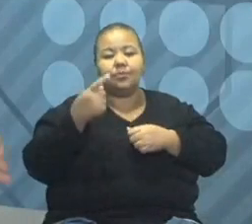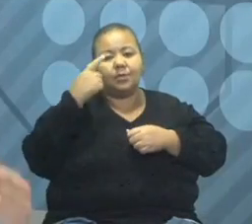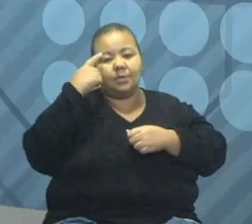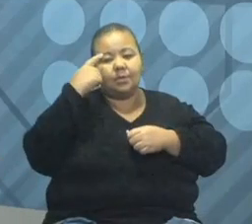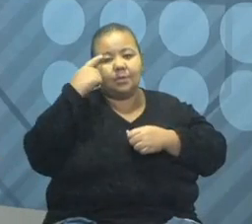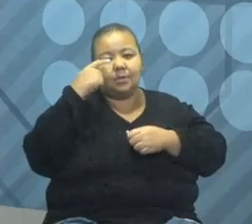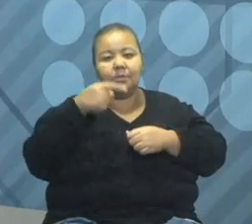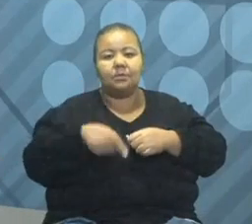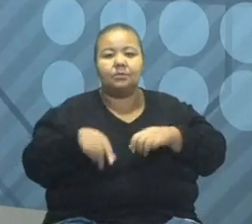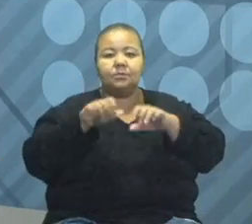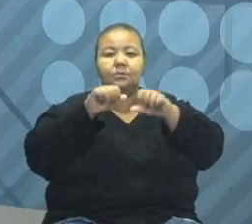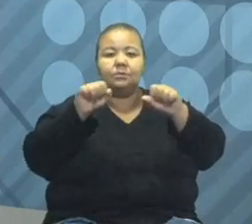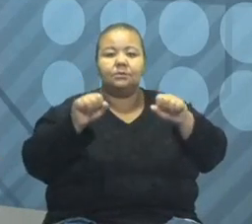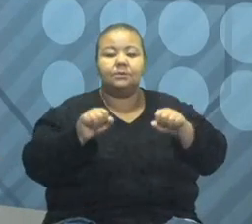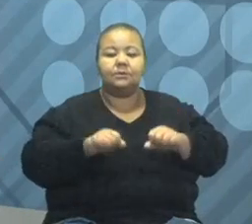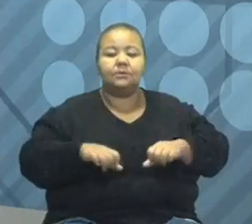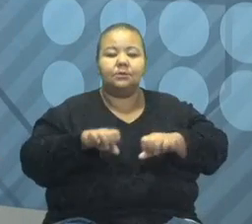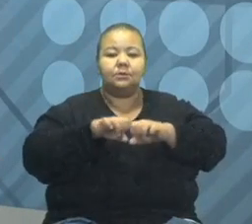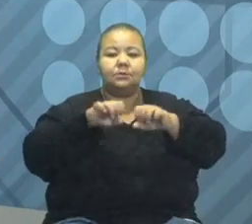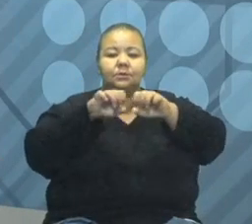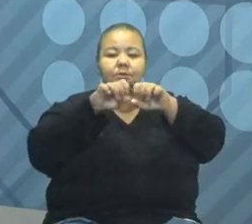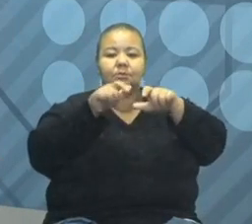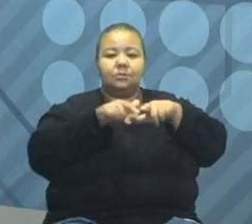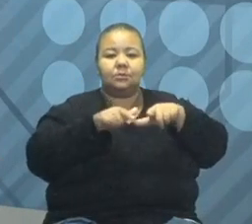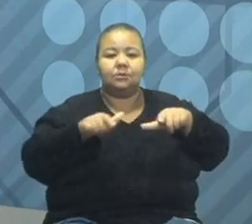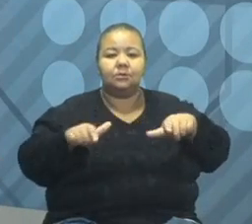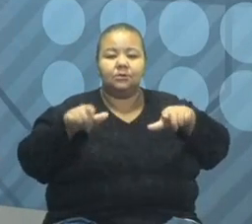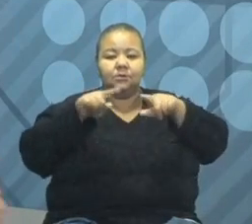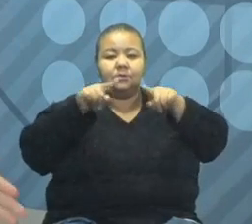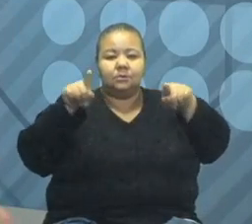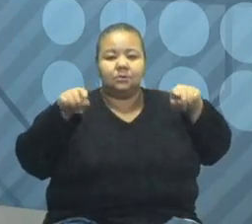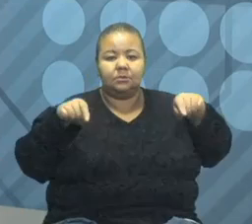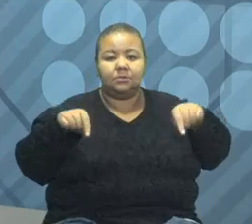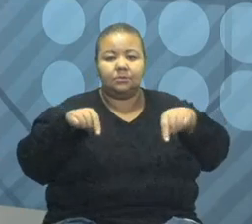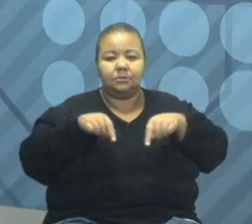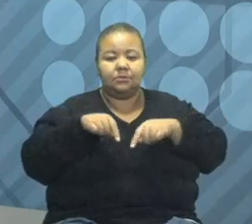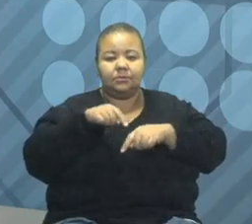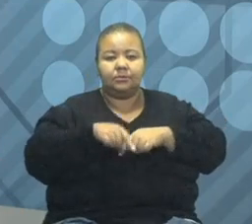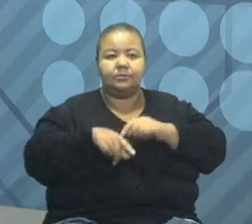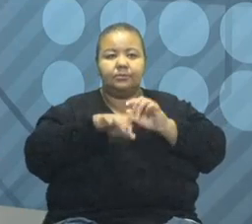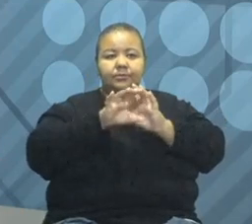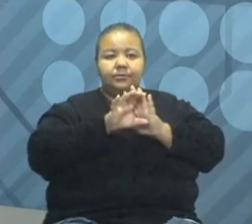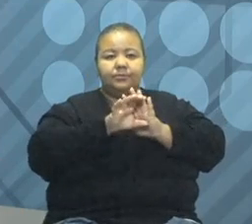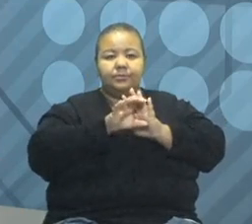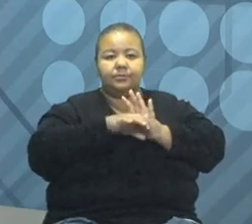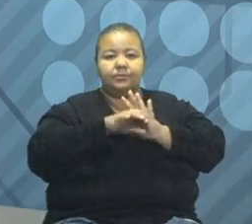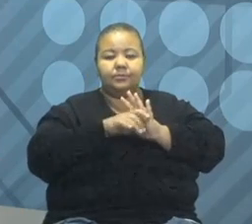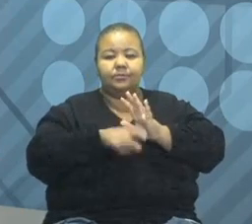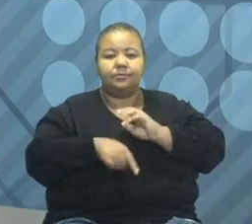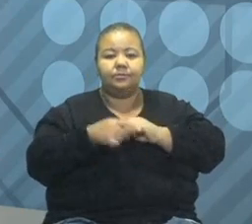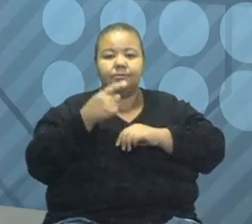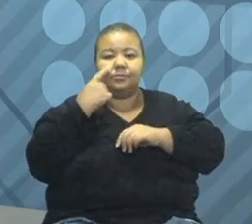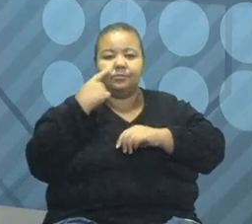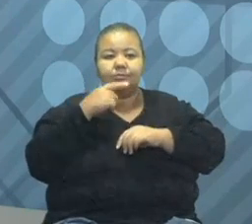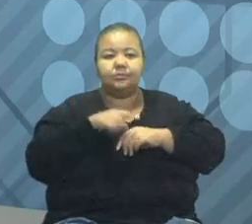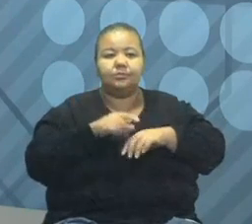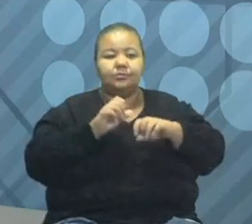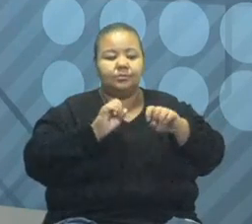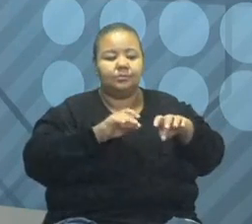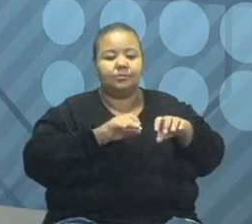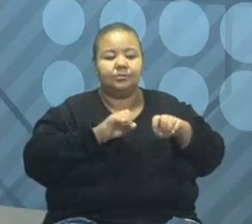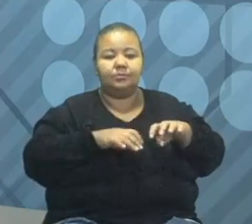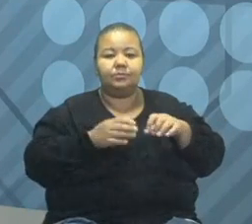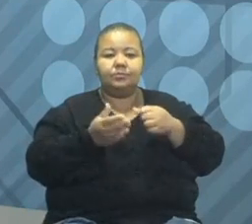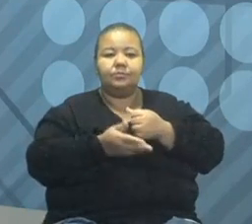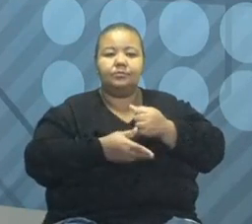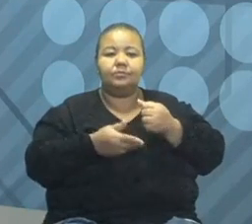pensamos em sistemas de equações lineares e matrizes. Esse conceito, como eu comentei, ele é visto lá na educação básica,